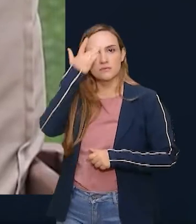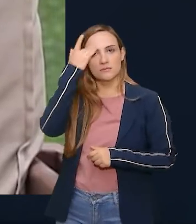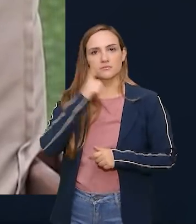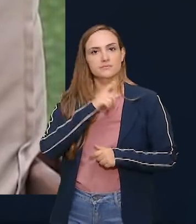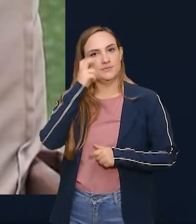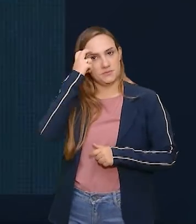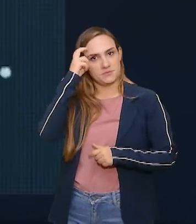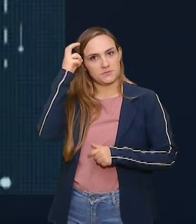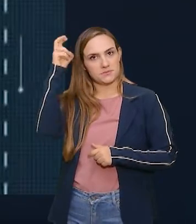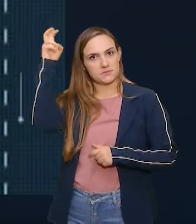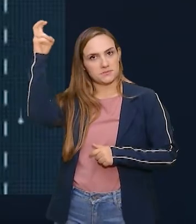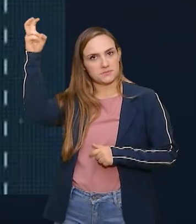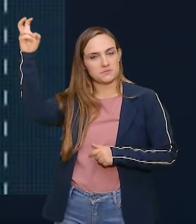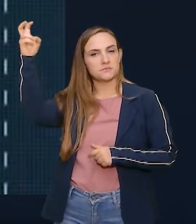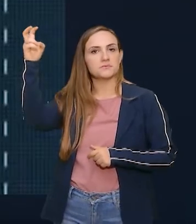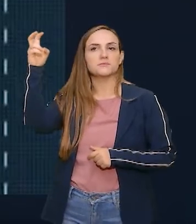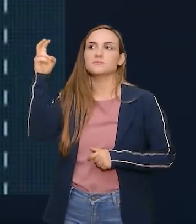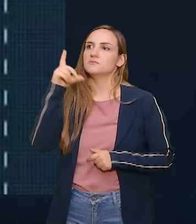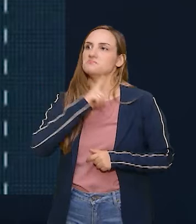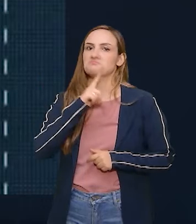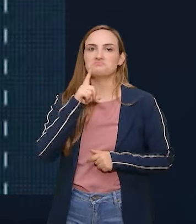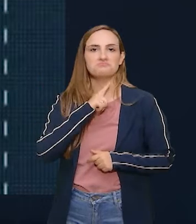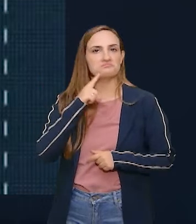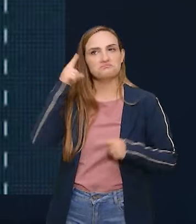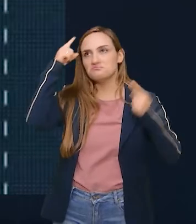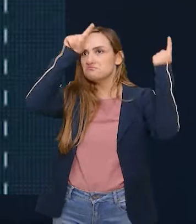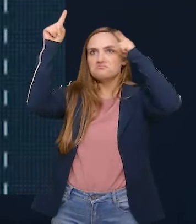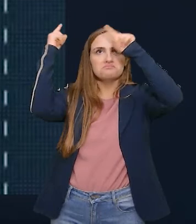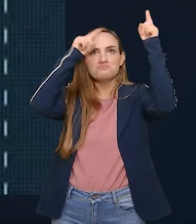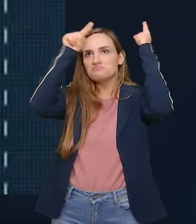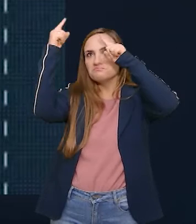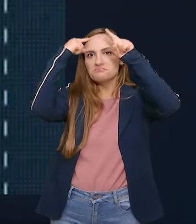inteligência prática. Pessoas superdotadas ou com